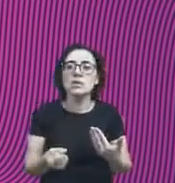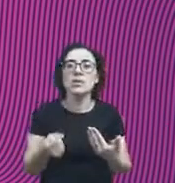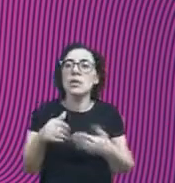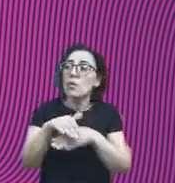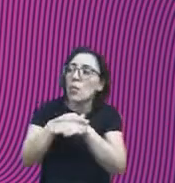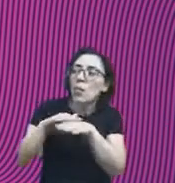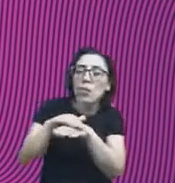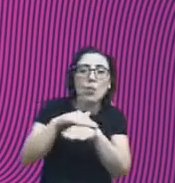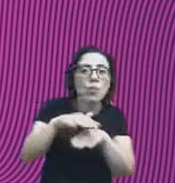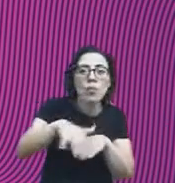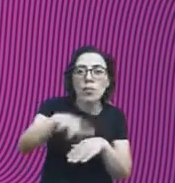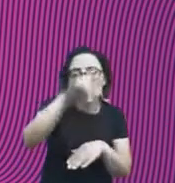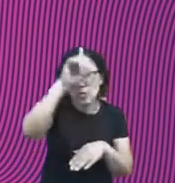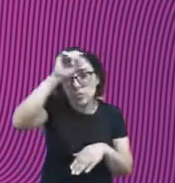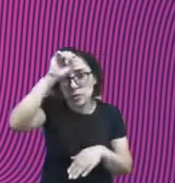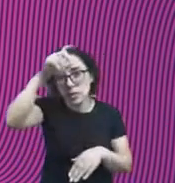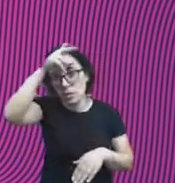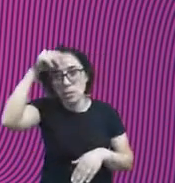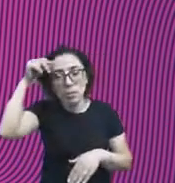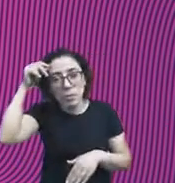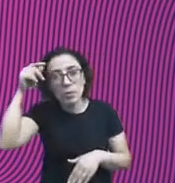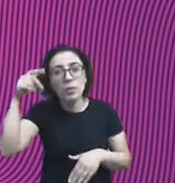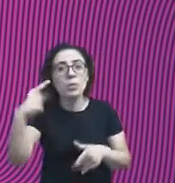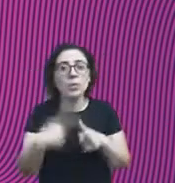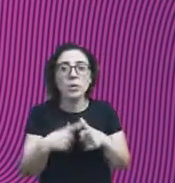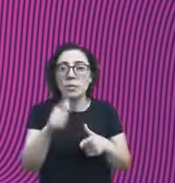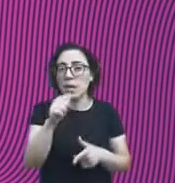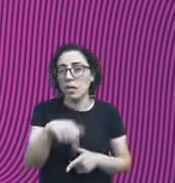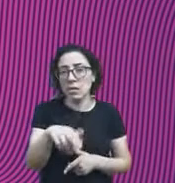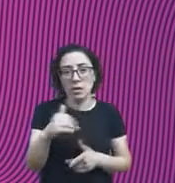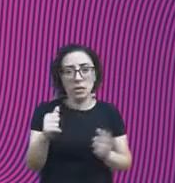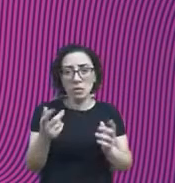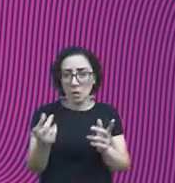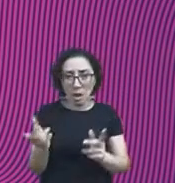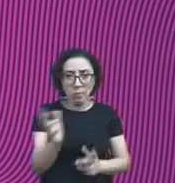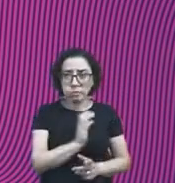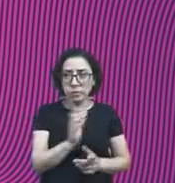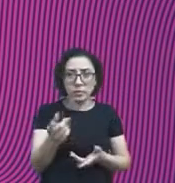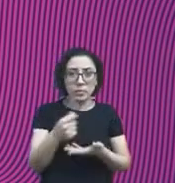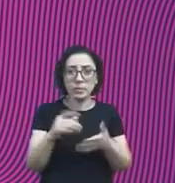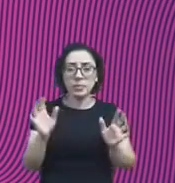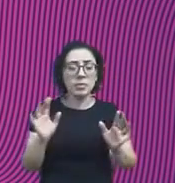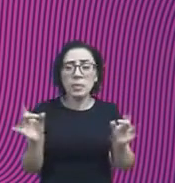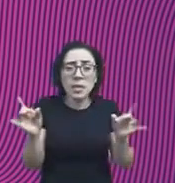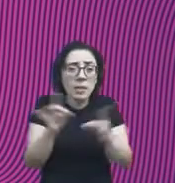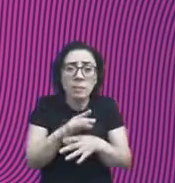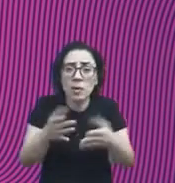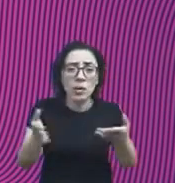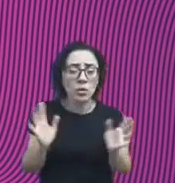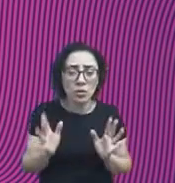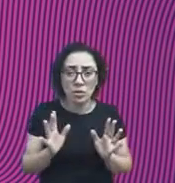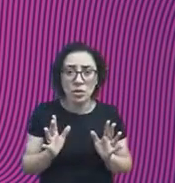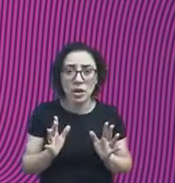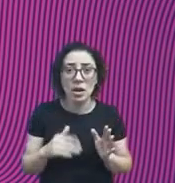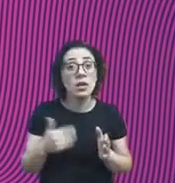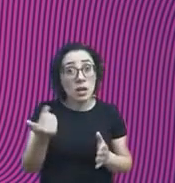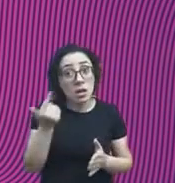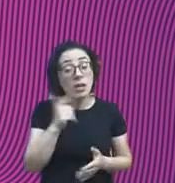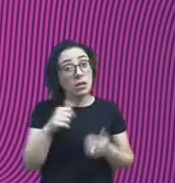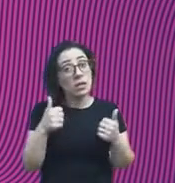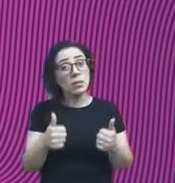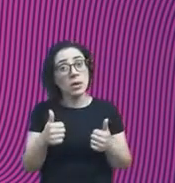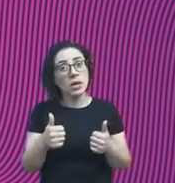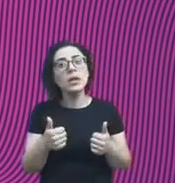primeiro lugar, não cobra nada por isso, em segundo lugar, a plataforma já está ali, e, modéstia à parte, funciona muito bem.